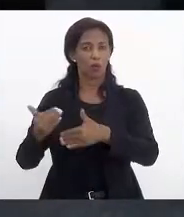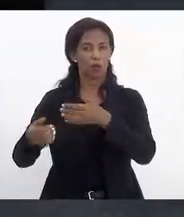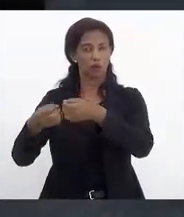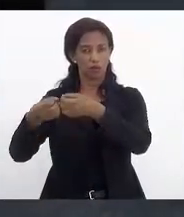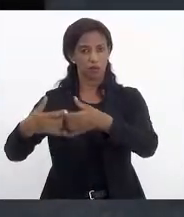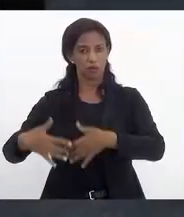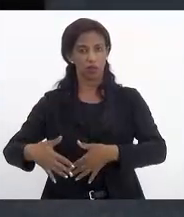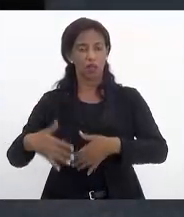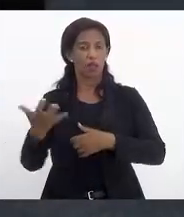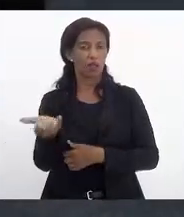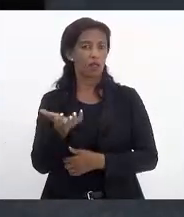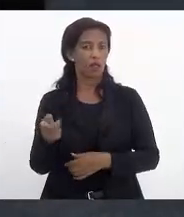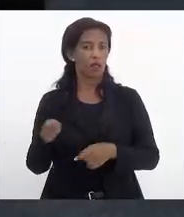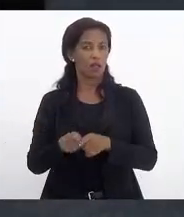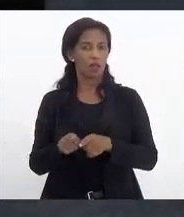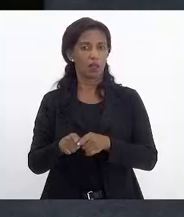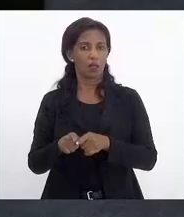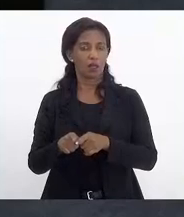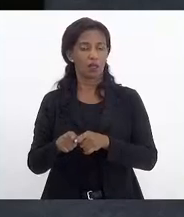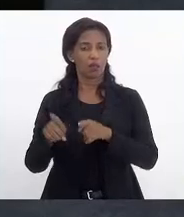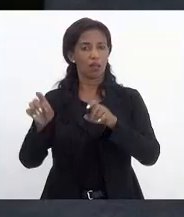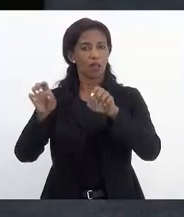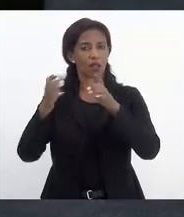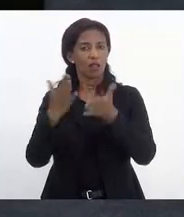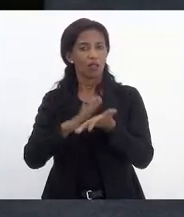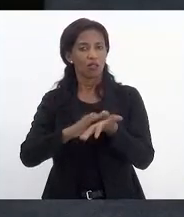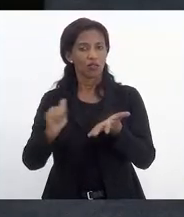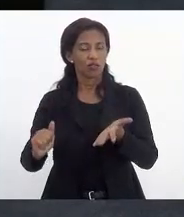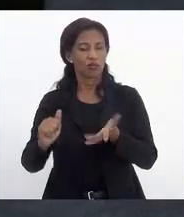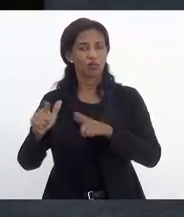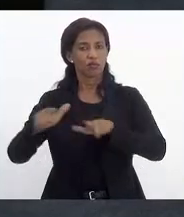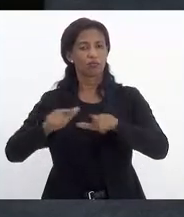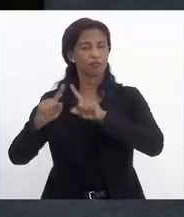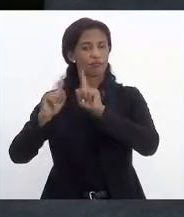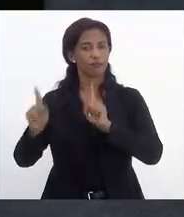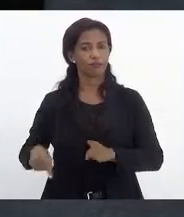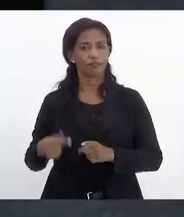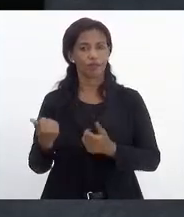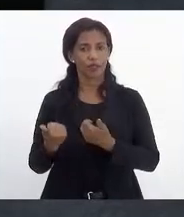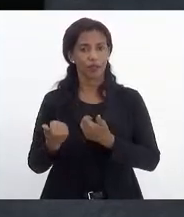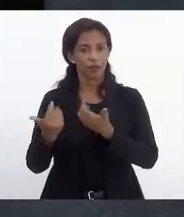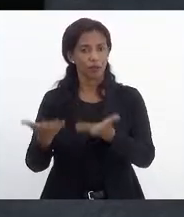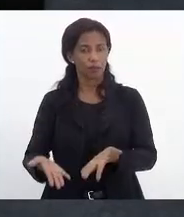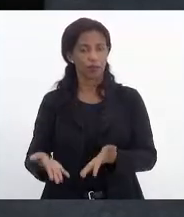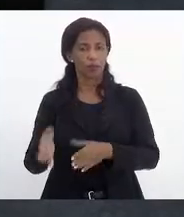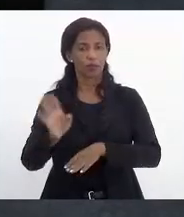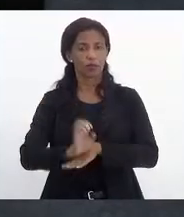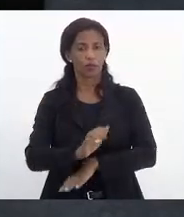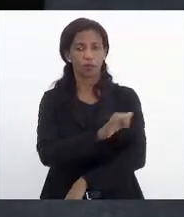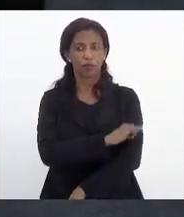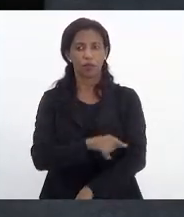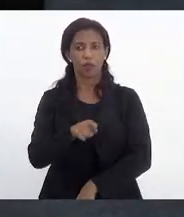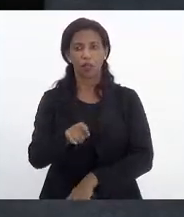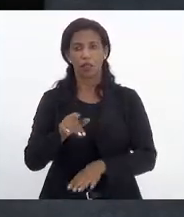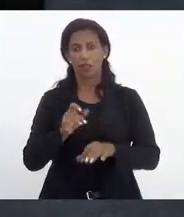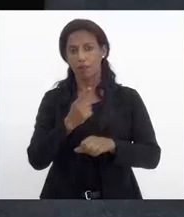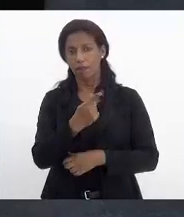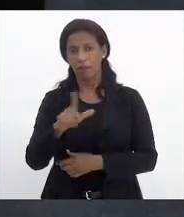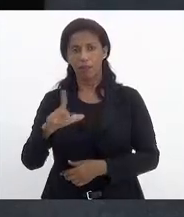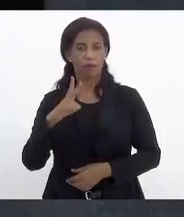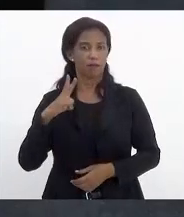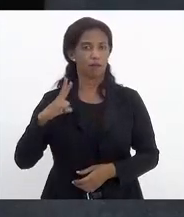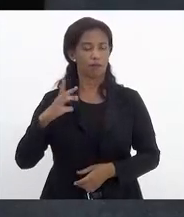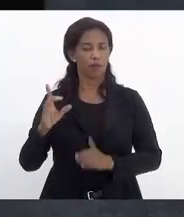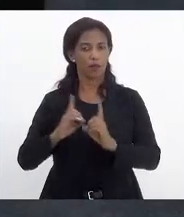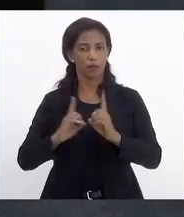desmonte, querem desconstituir o serviço público, e isso se replica no Rio de Janeiro. Nesse projeto em particular, ao